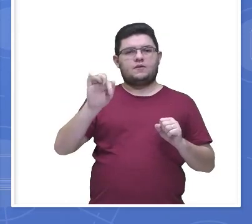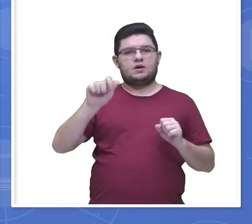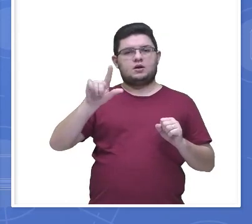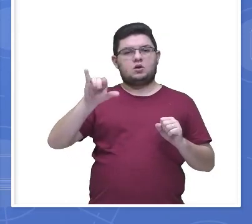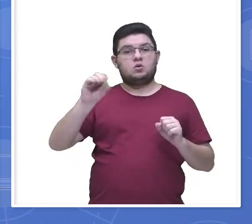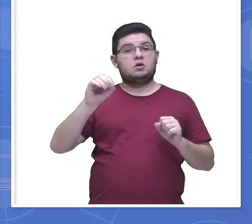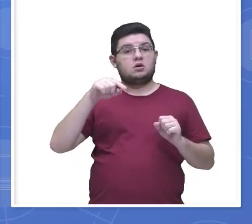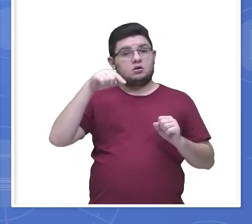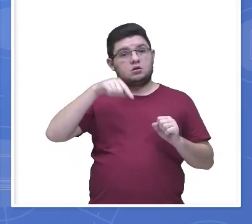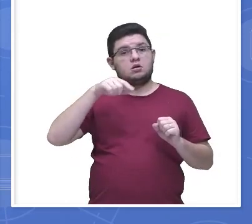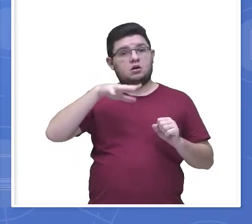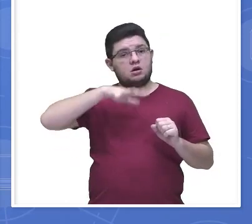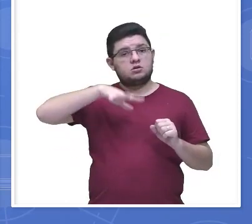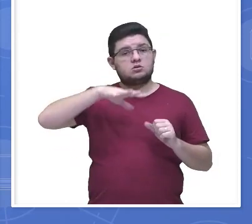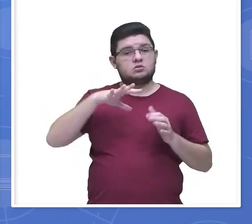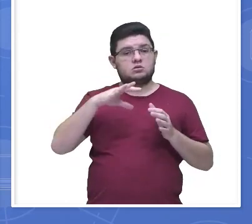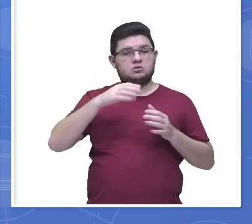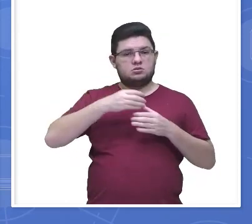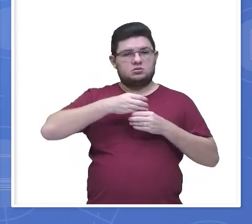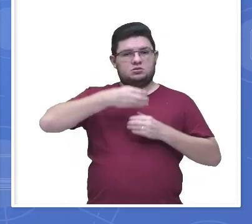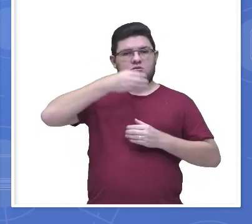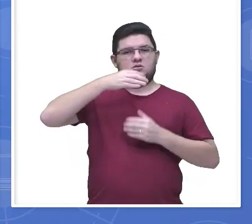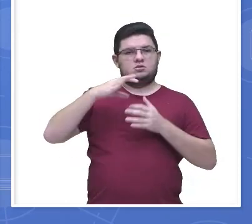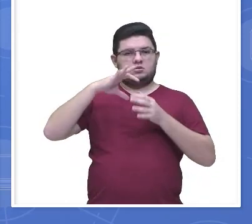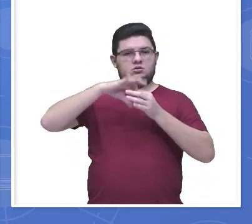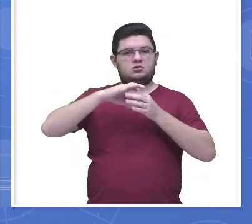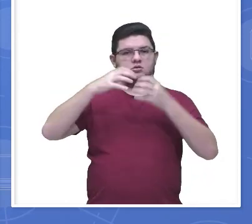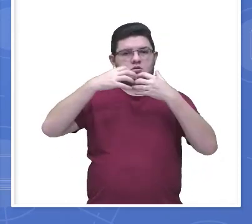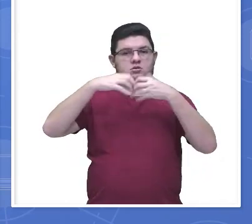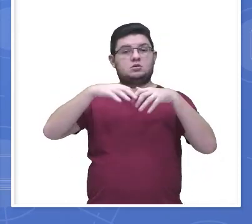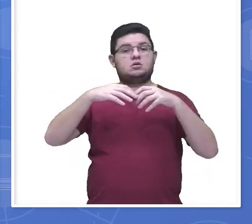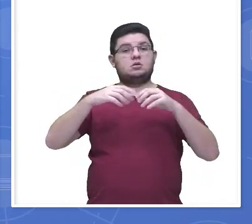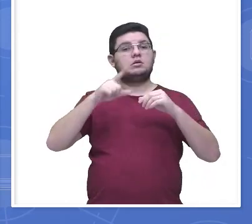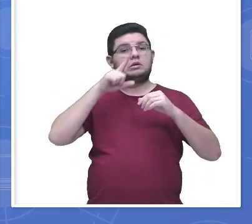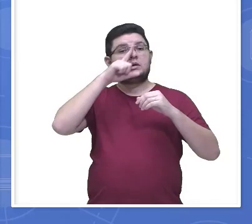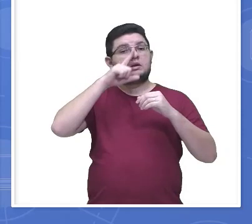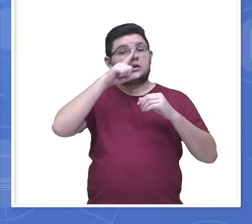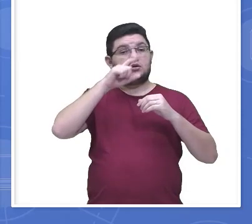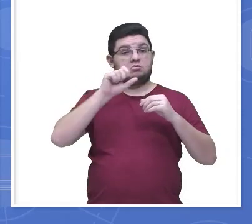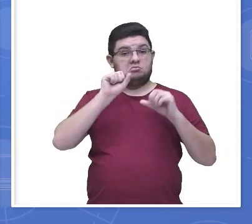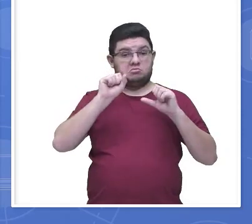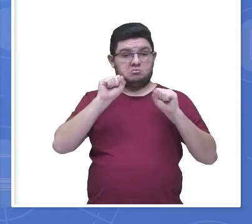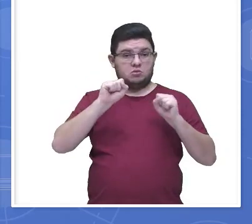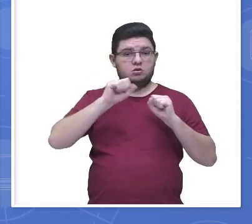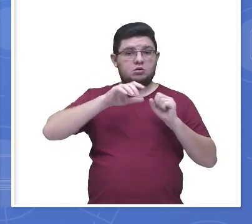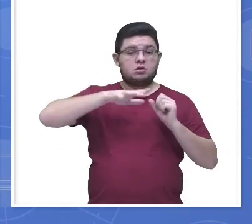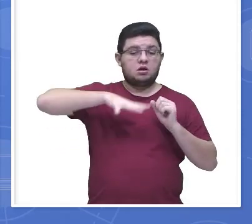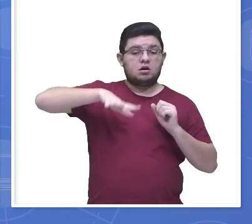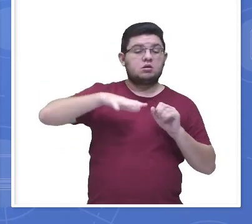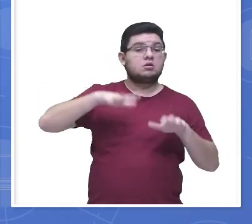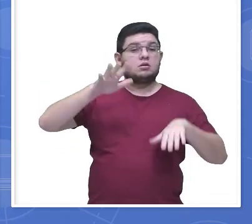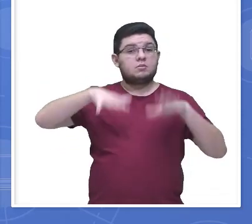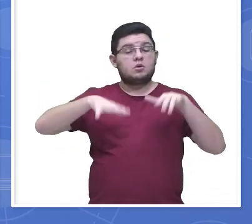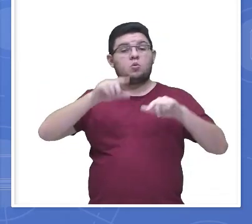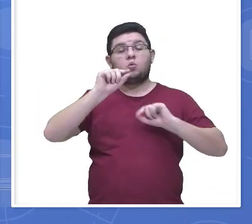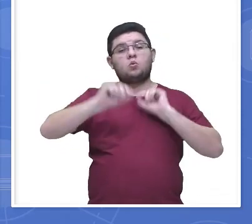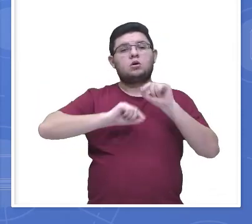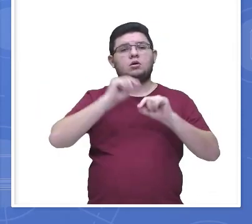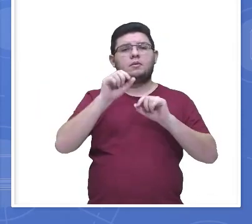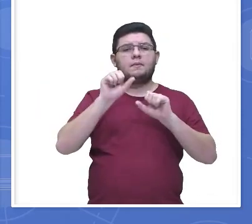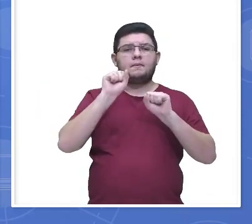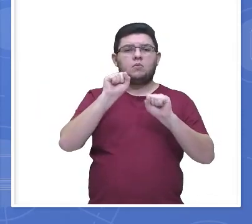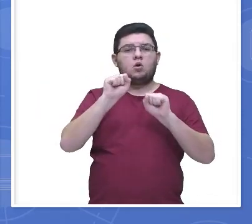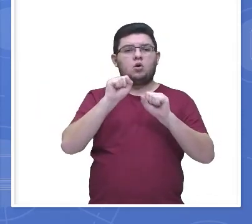muito perigosa, dependendo da área afetada do nosso tronco encefálico, podem se romper